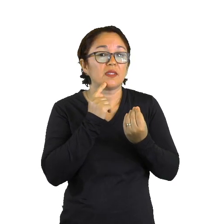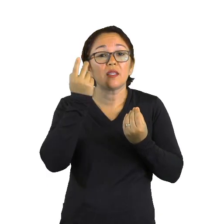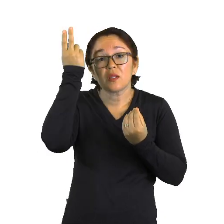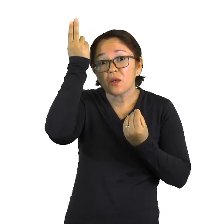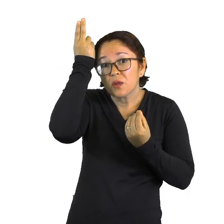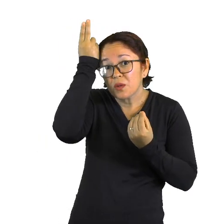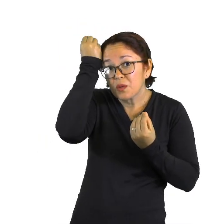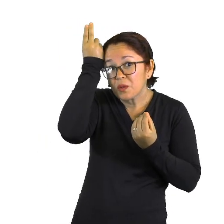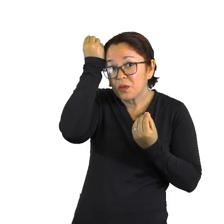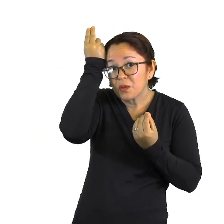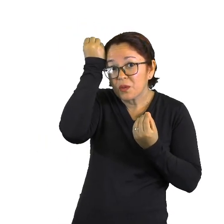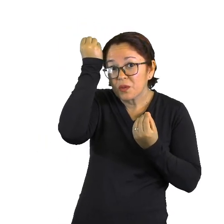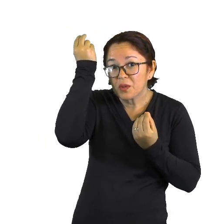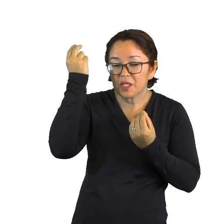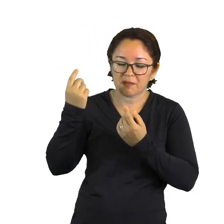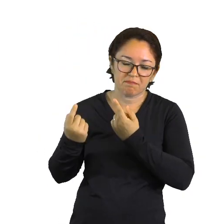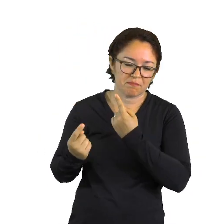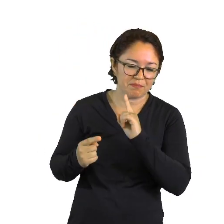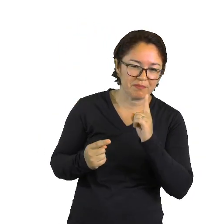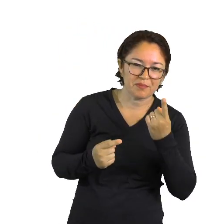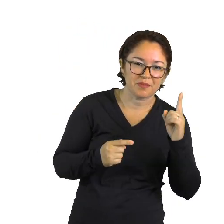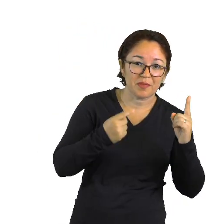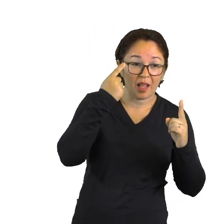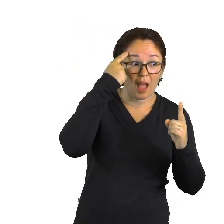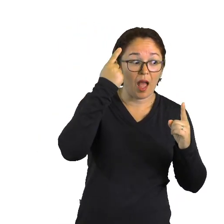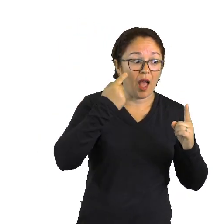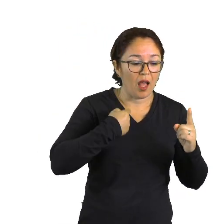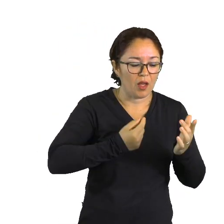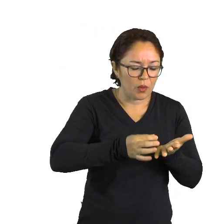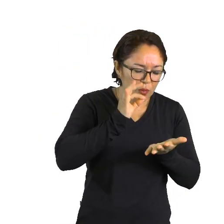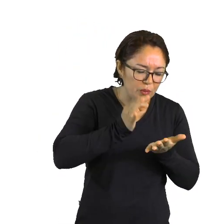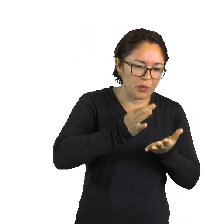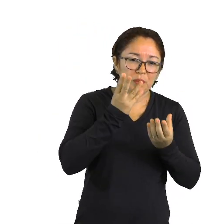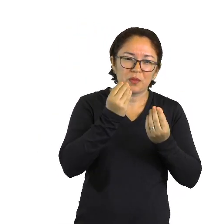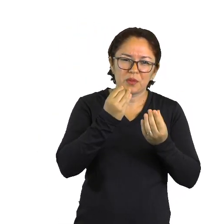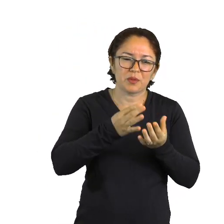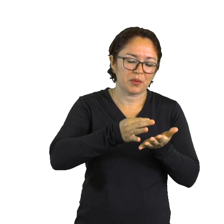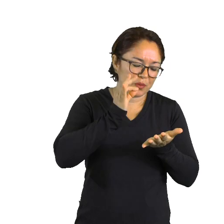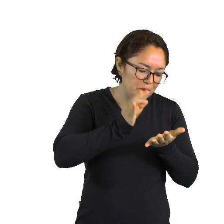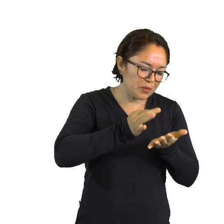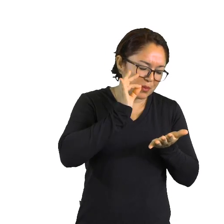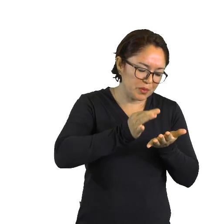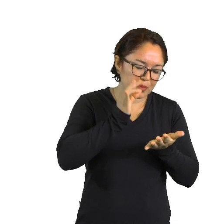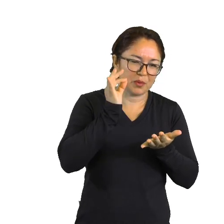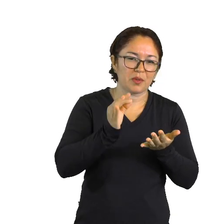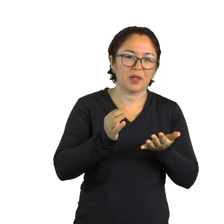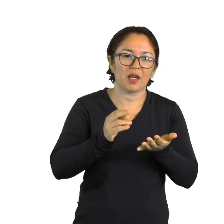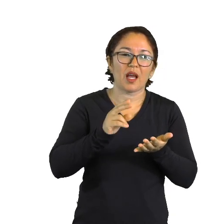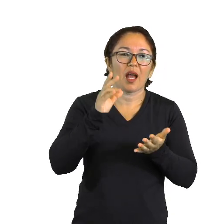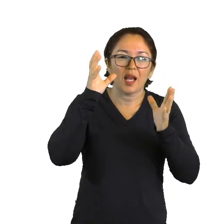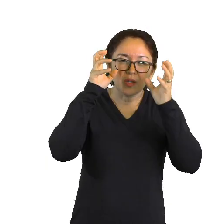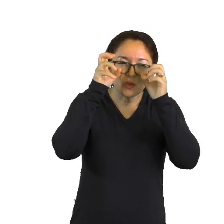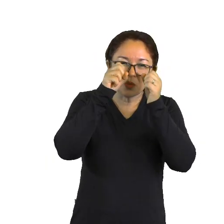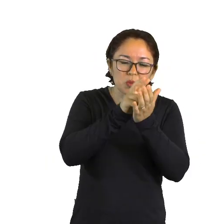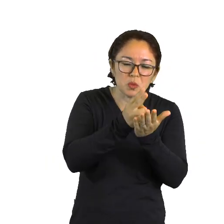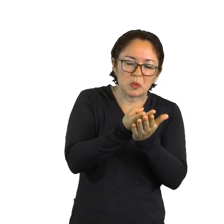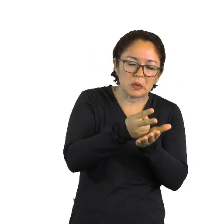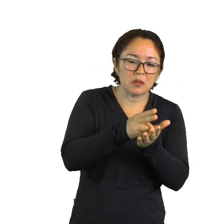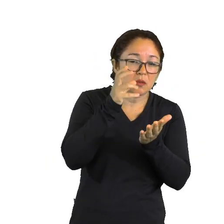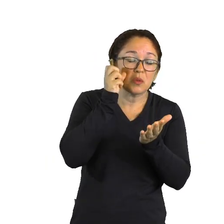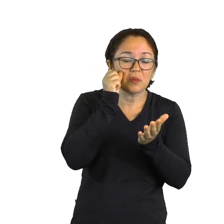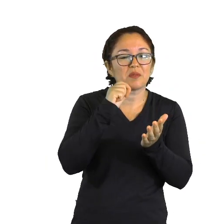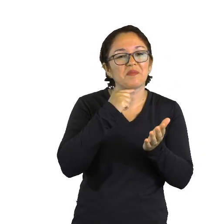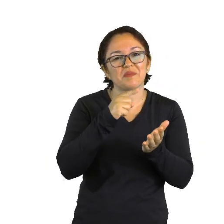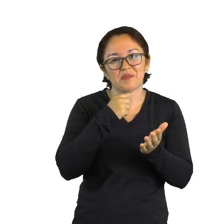e tomou tanto café que perdeu o sono e passou a noite fazendo xixi, mas não ficou